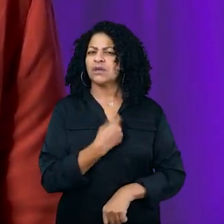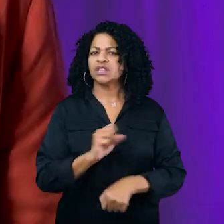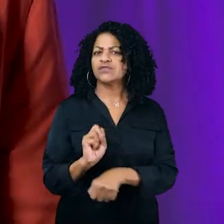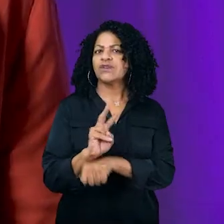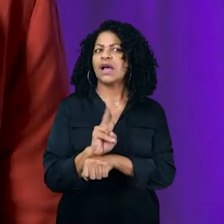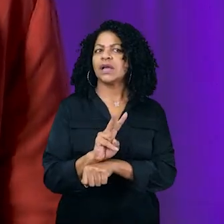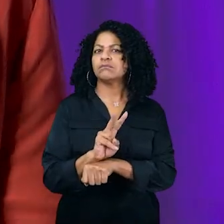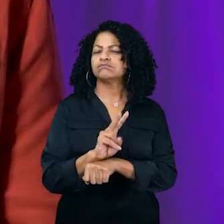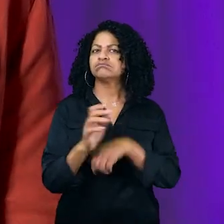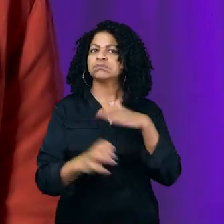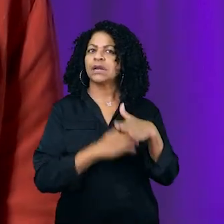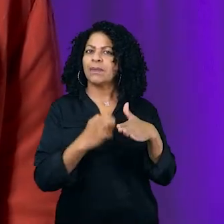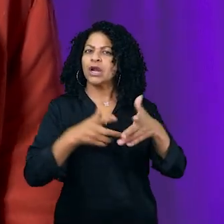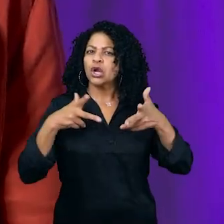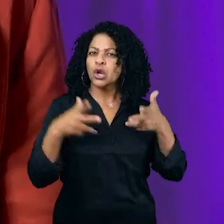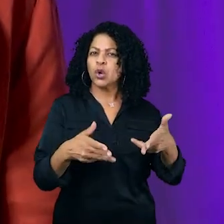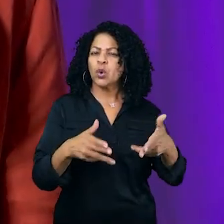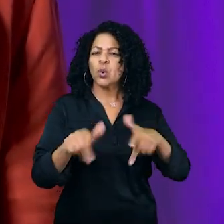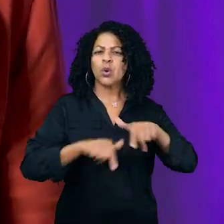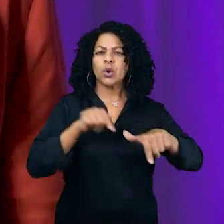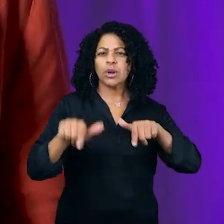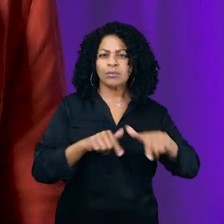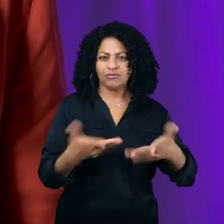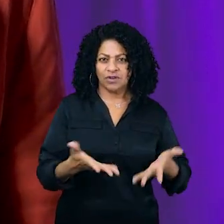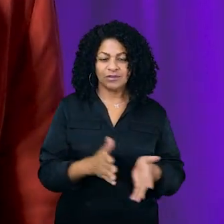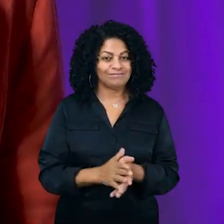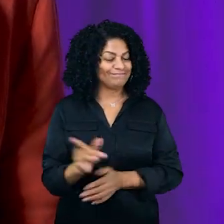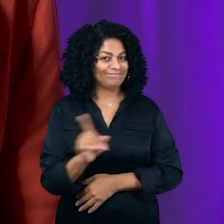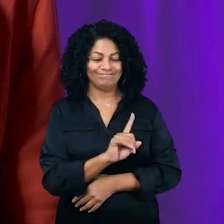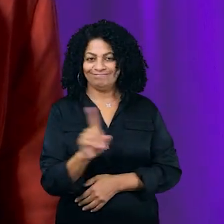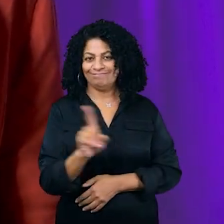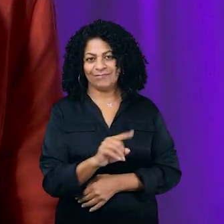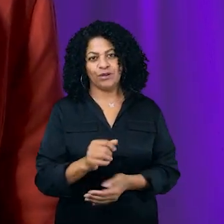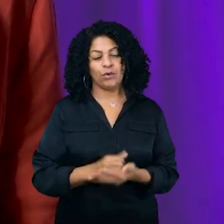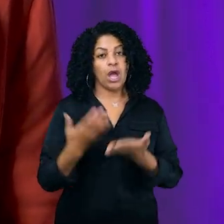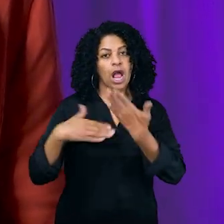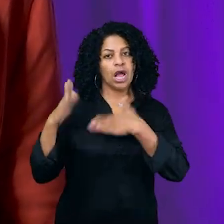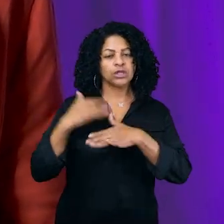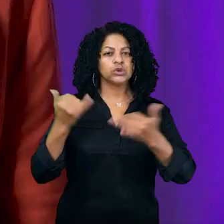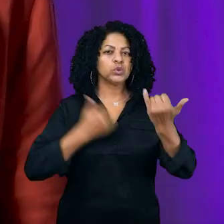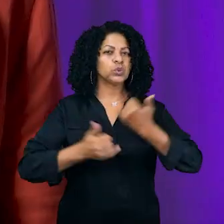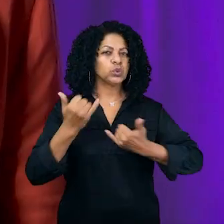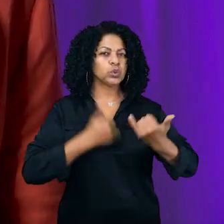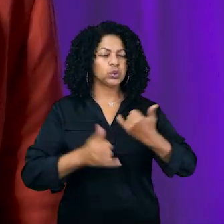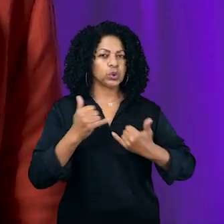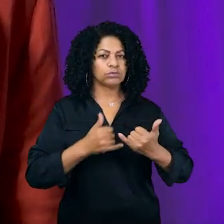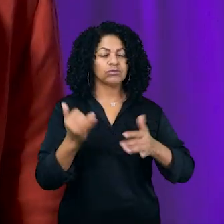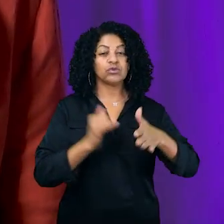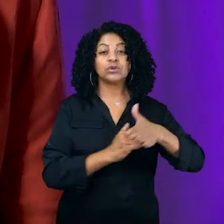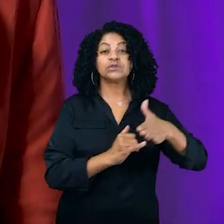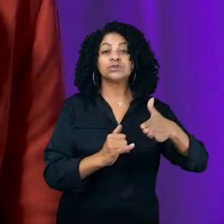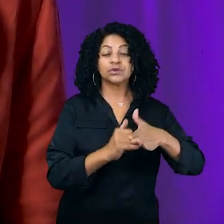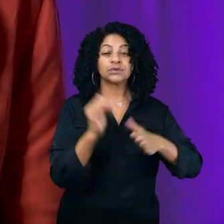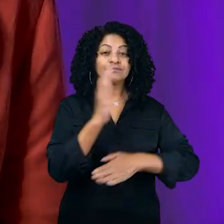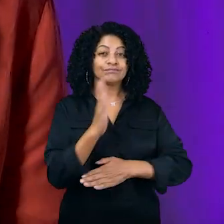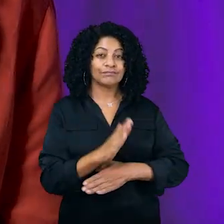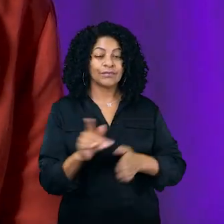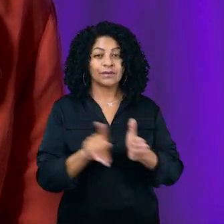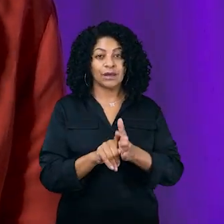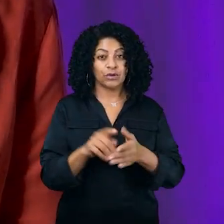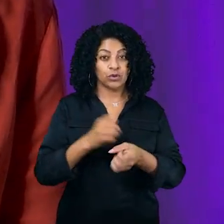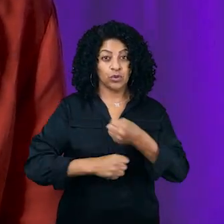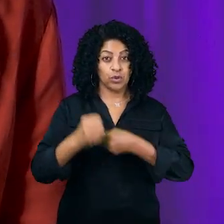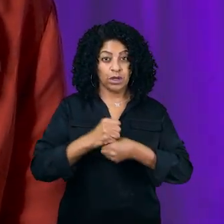trabalho? A resposta é não. Conforme os dados do último censo demográfico do Instituto Brasileiro de Geografia e Estatística